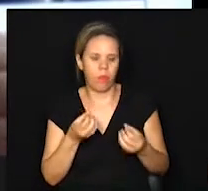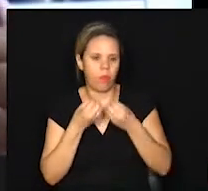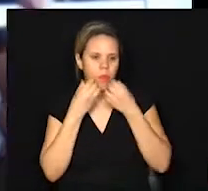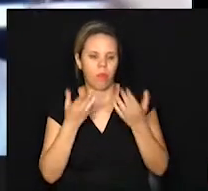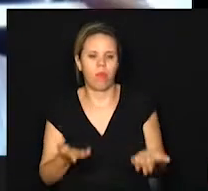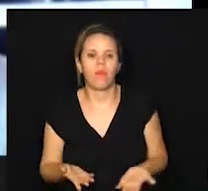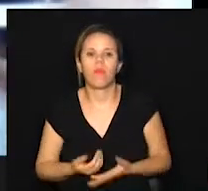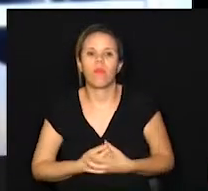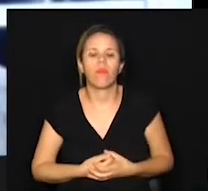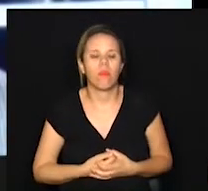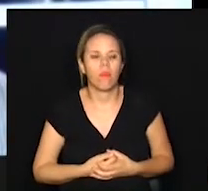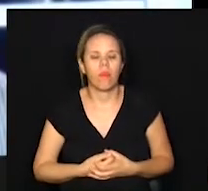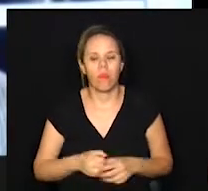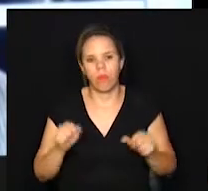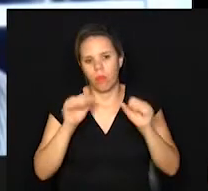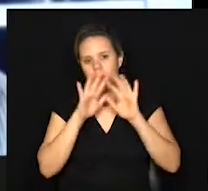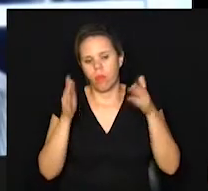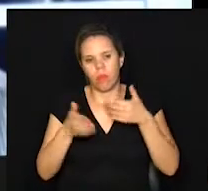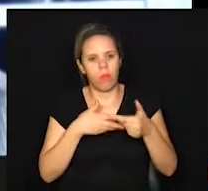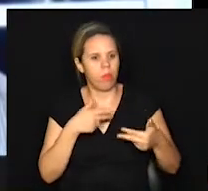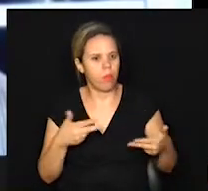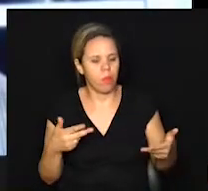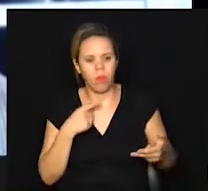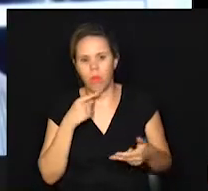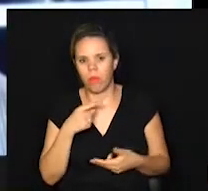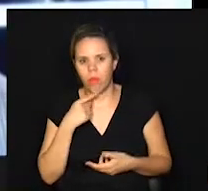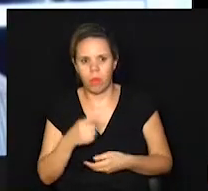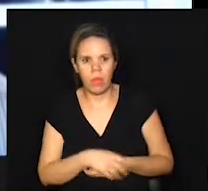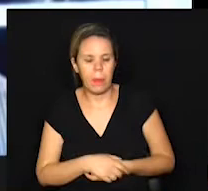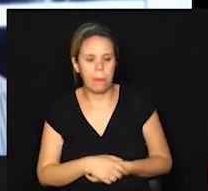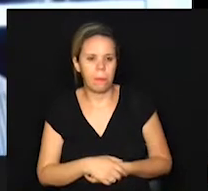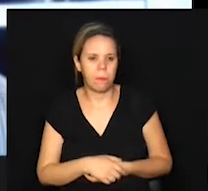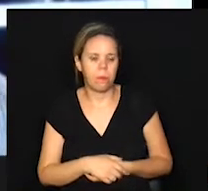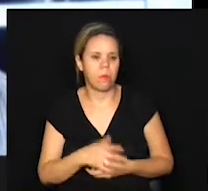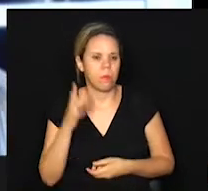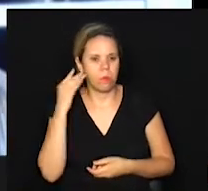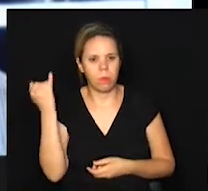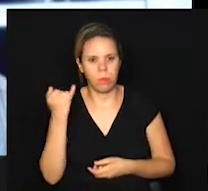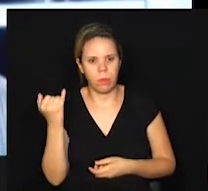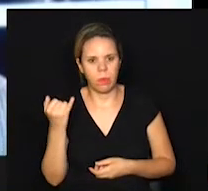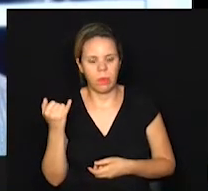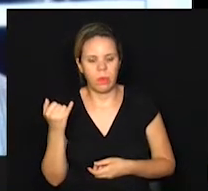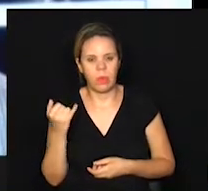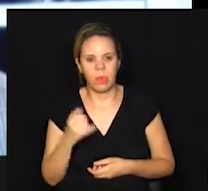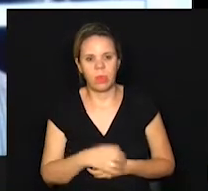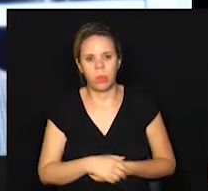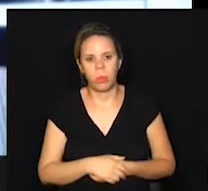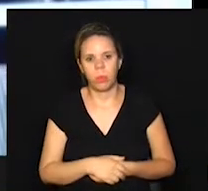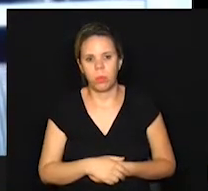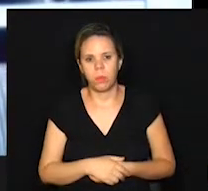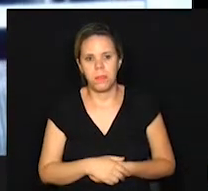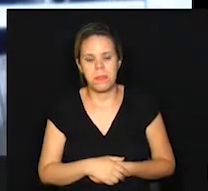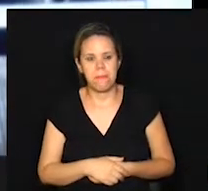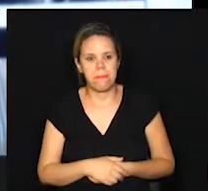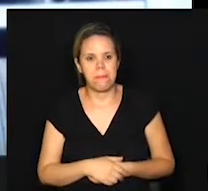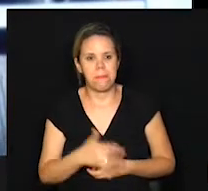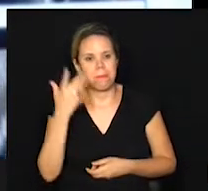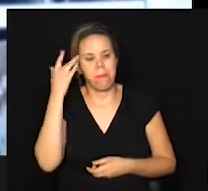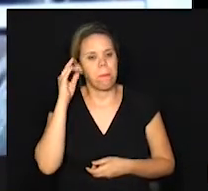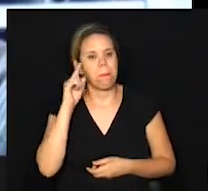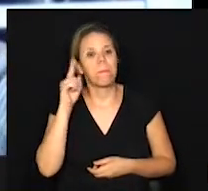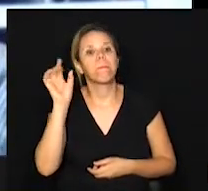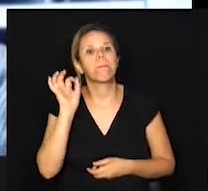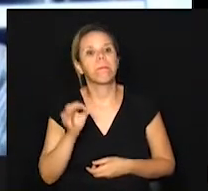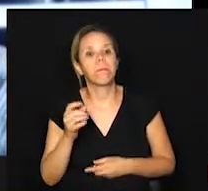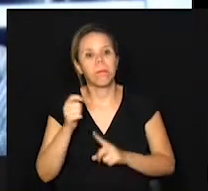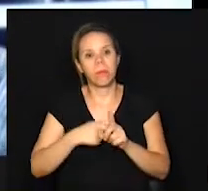para, enfim, esclarecer qualquer tipo de dúvida, né? Acho que isso é importante, mas não vou saber a data exata, mas mais de